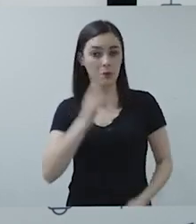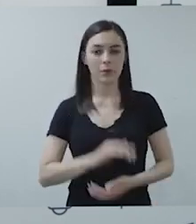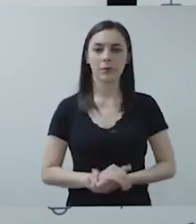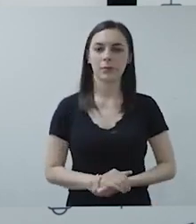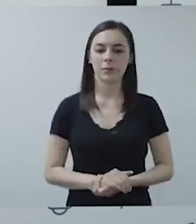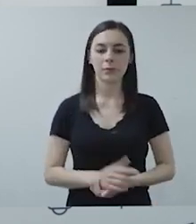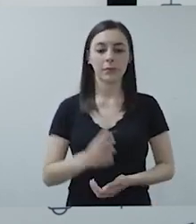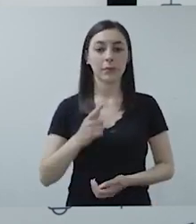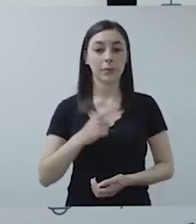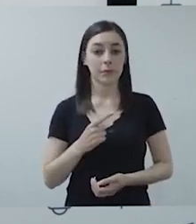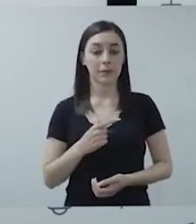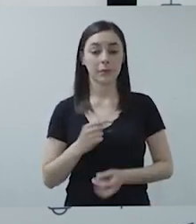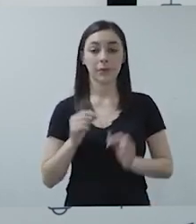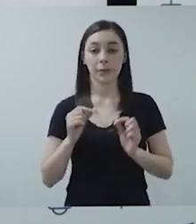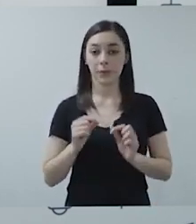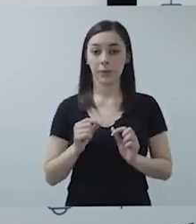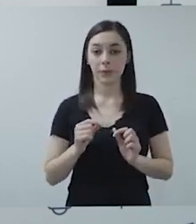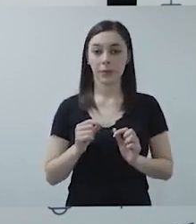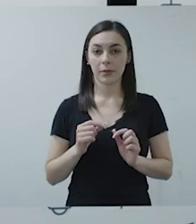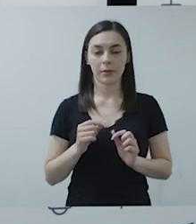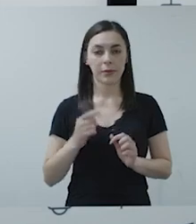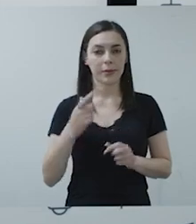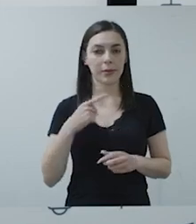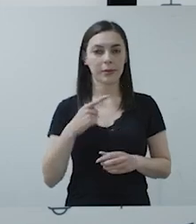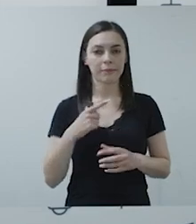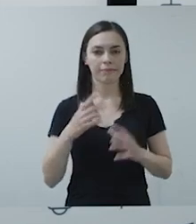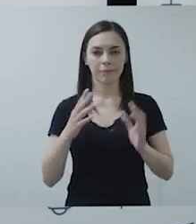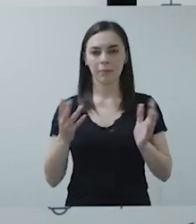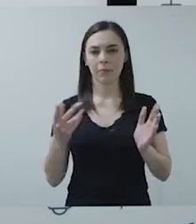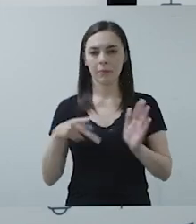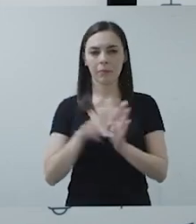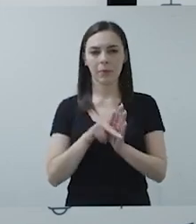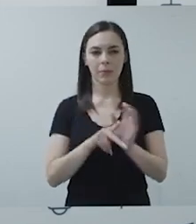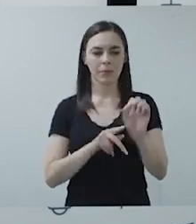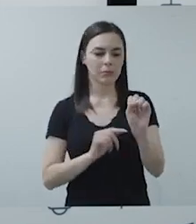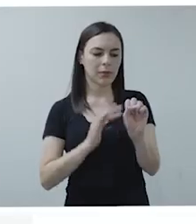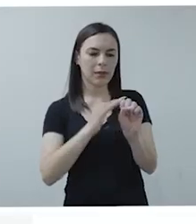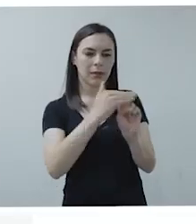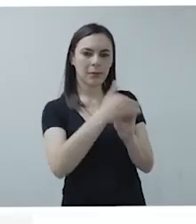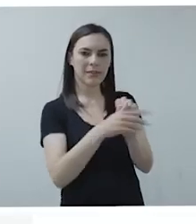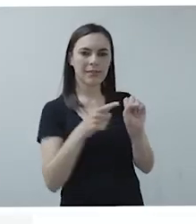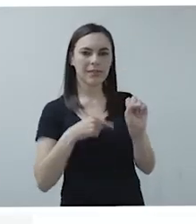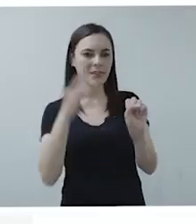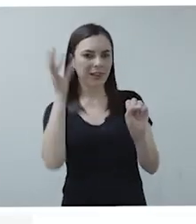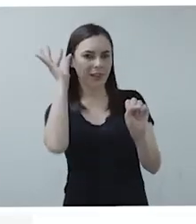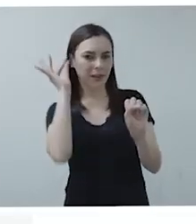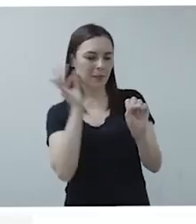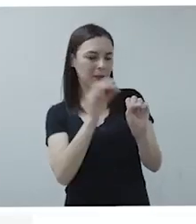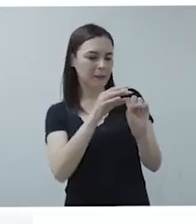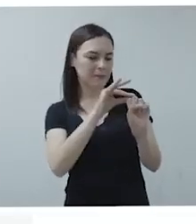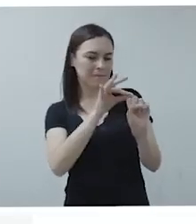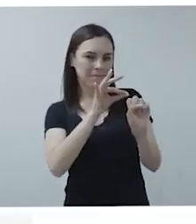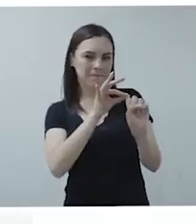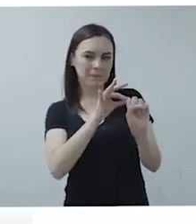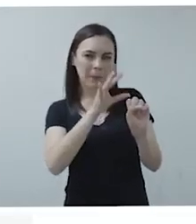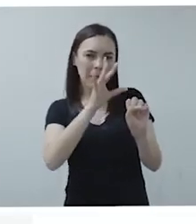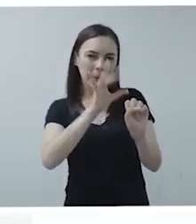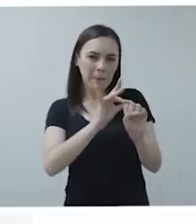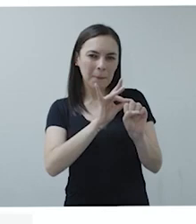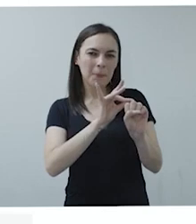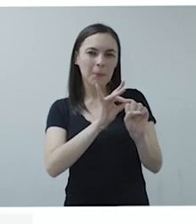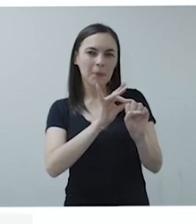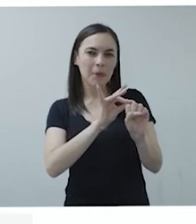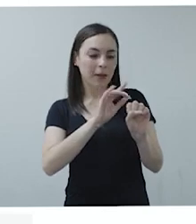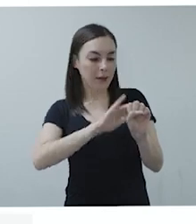essa parte aqui do nosso, da nossa cabeça, né? Em que os cabelinhos ficam grudados. Então, ele